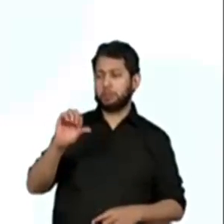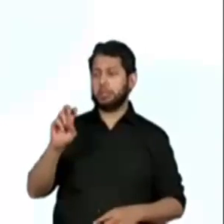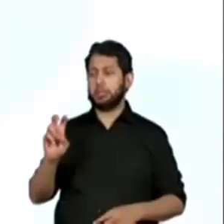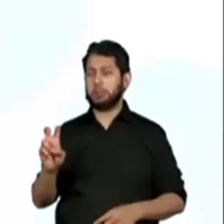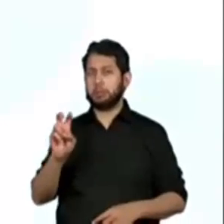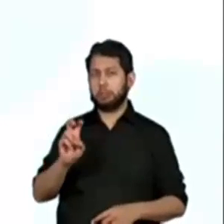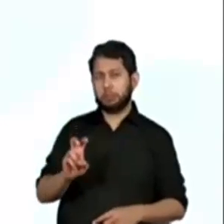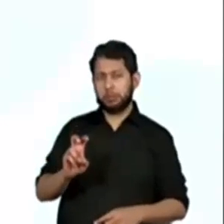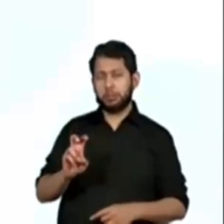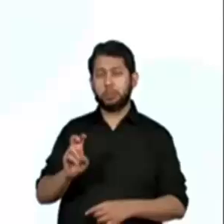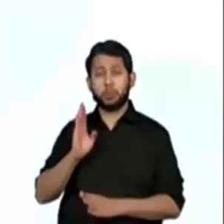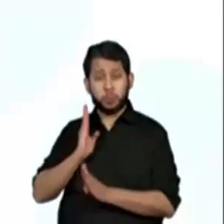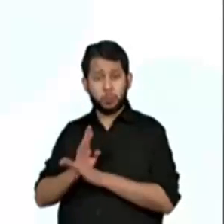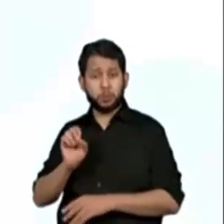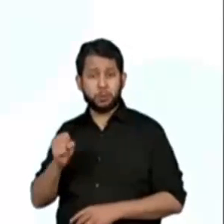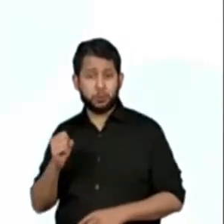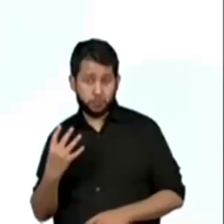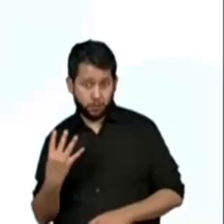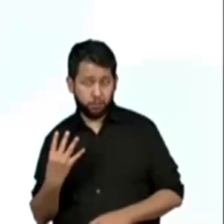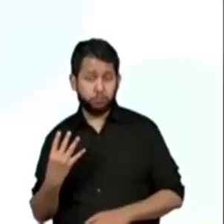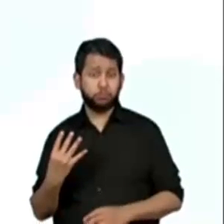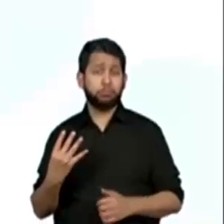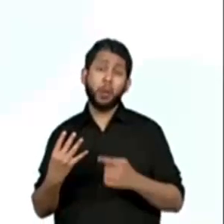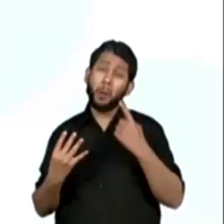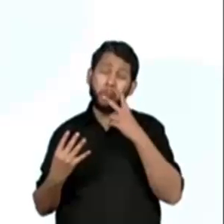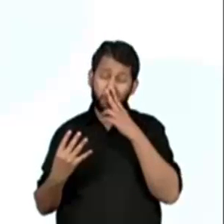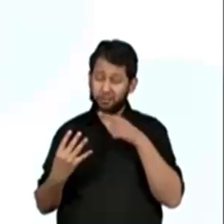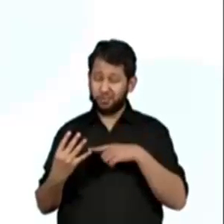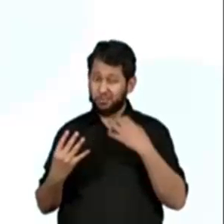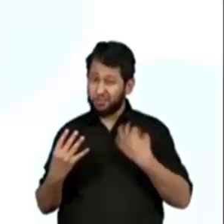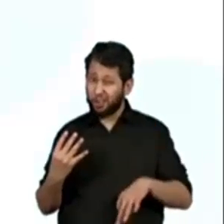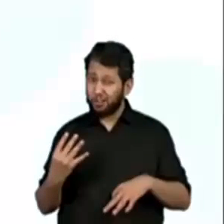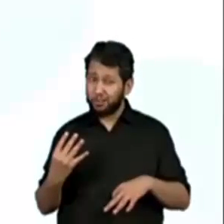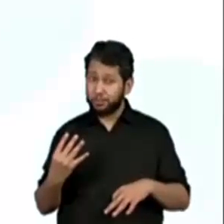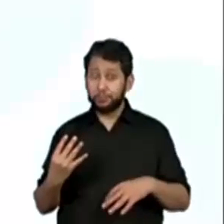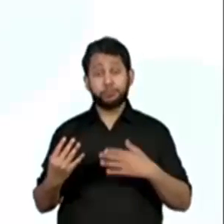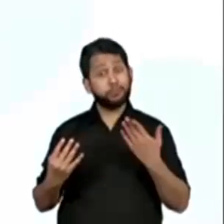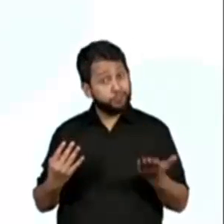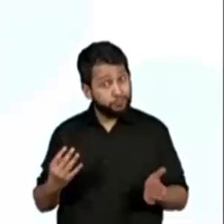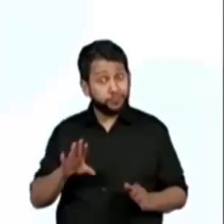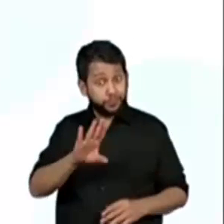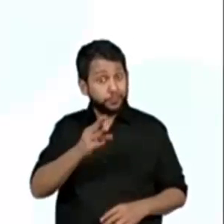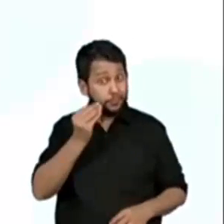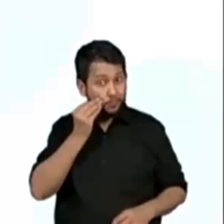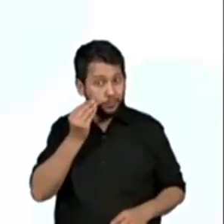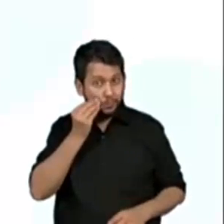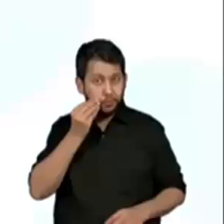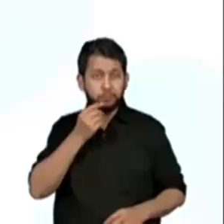está certo. O que eu indico que você faça? Some esse primeiro termo,